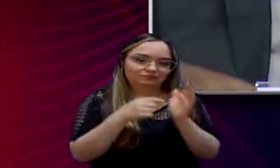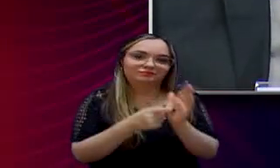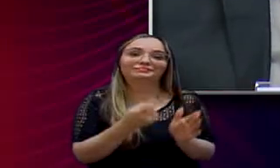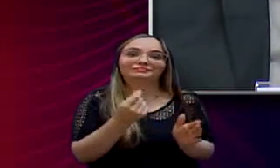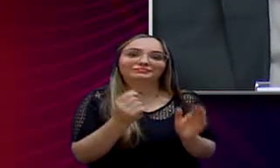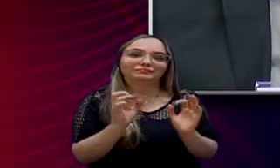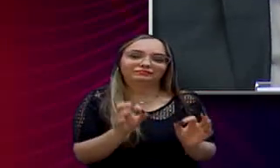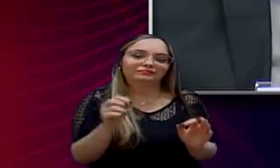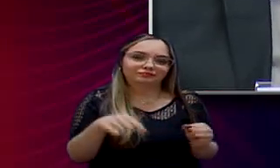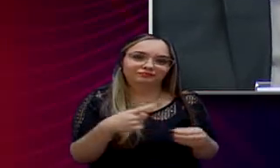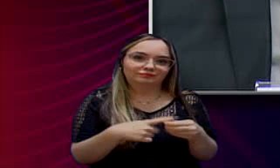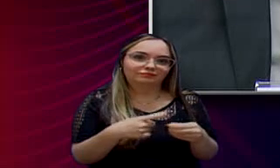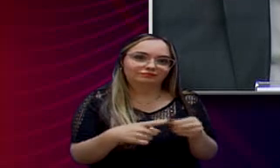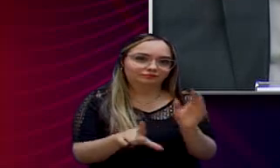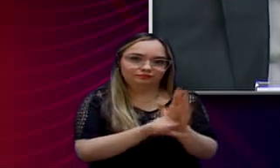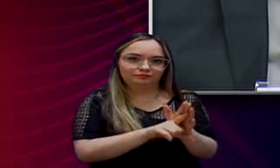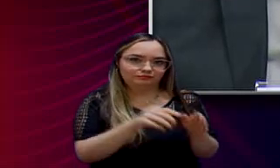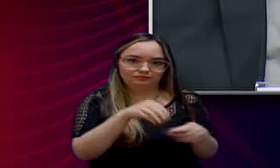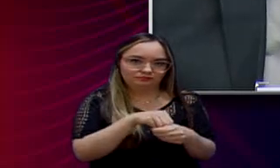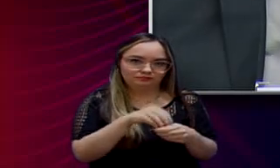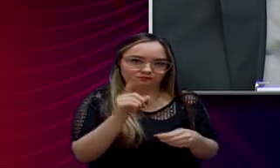consolidados do município